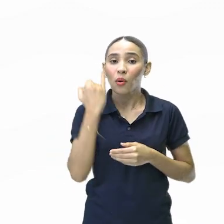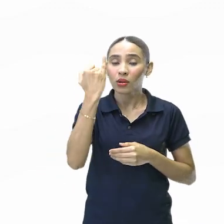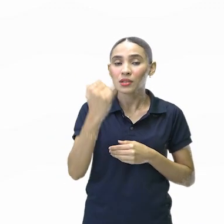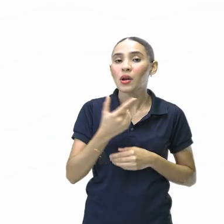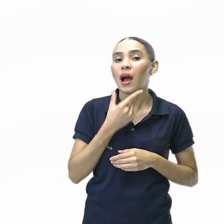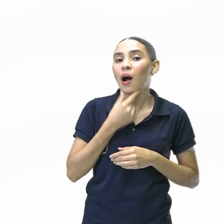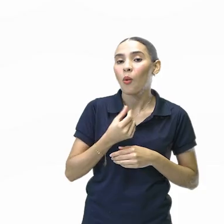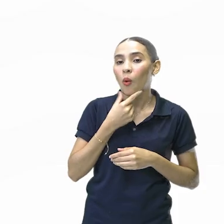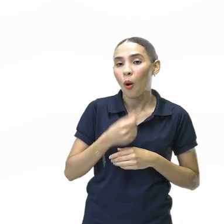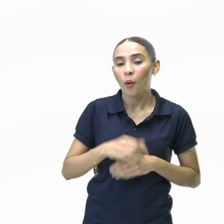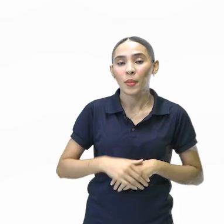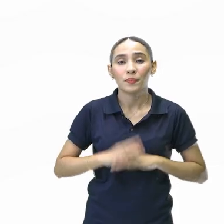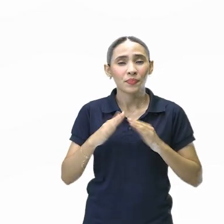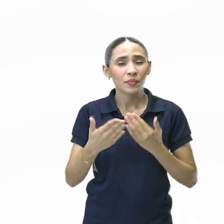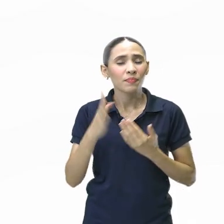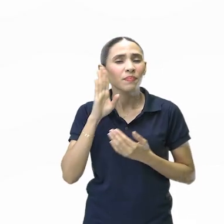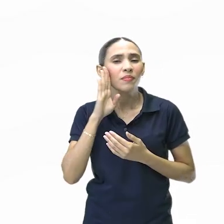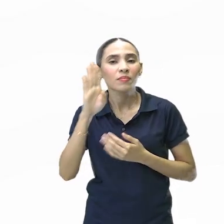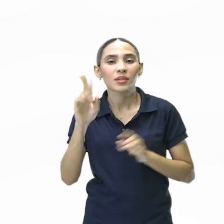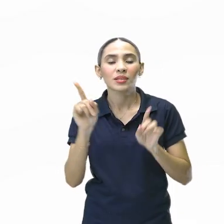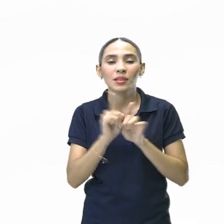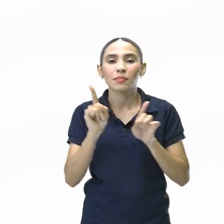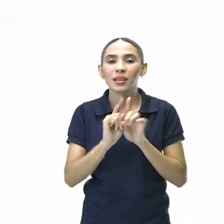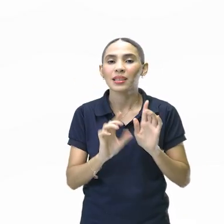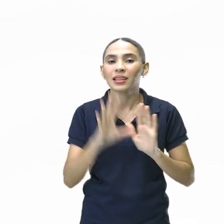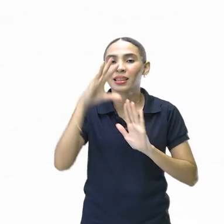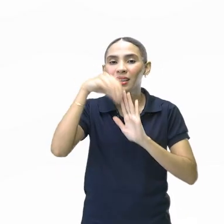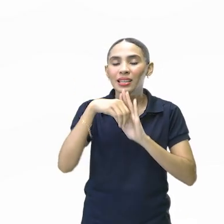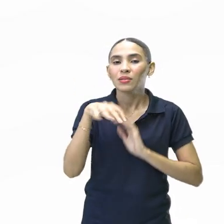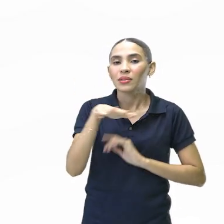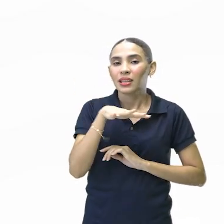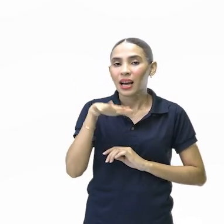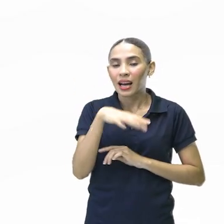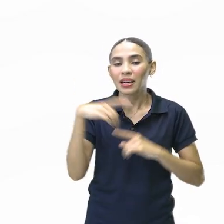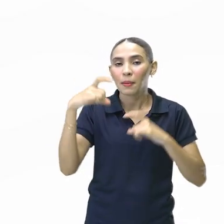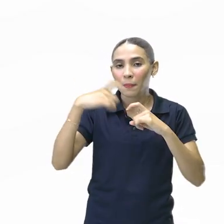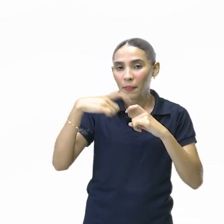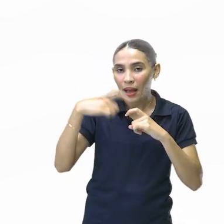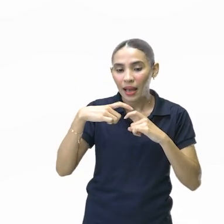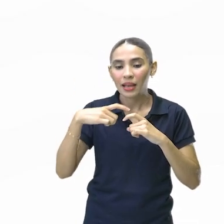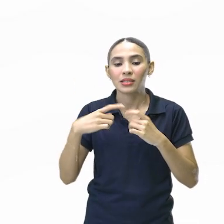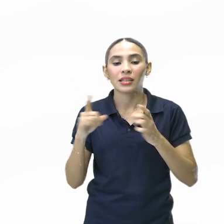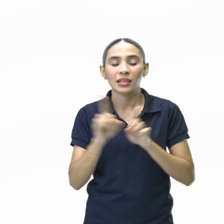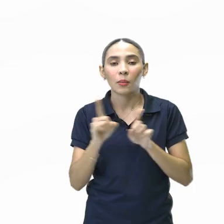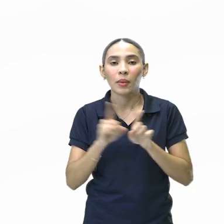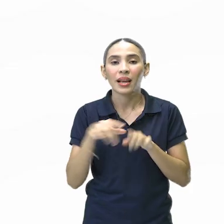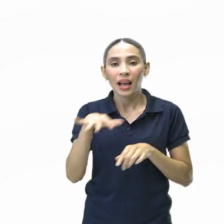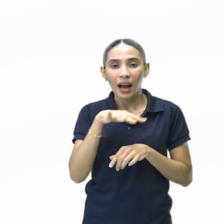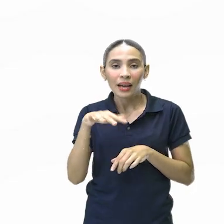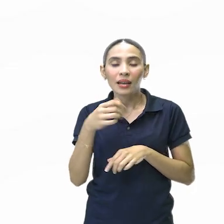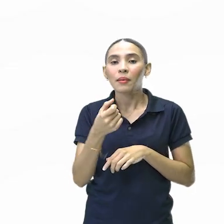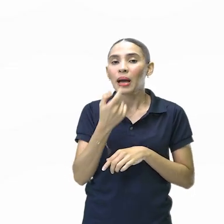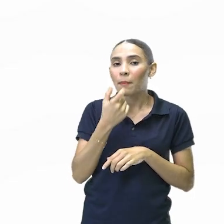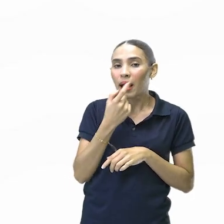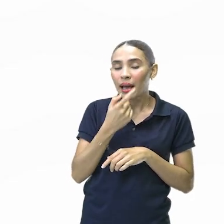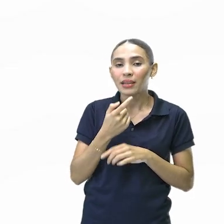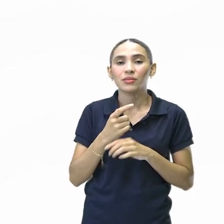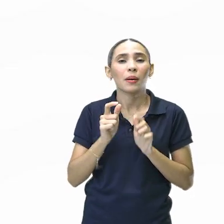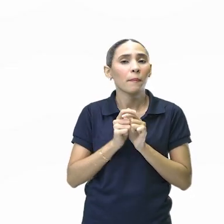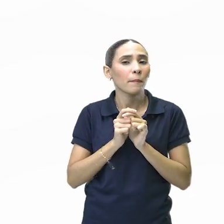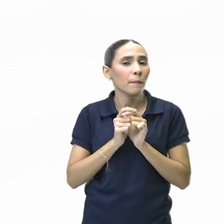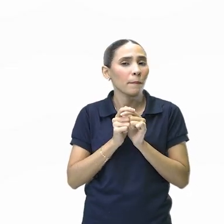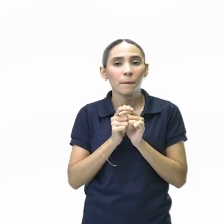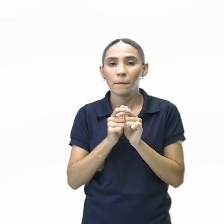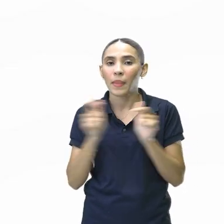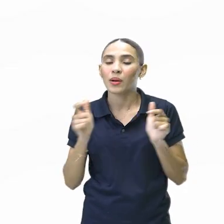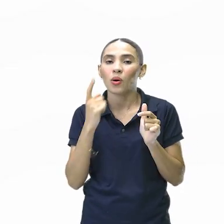úteis ao homem, né? Principalmente aí dentro das áreas da medicina, da farmacologia, que são as